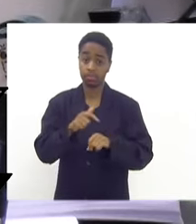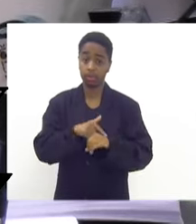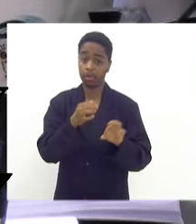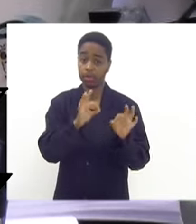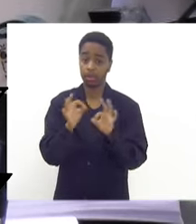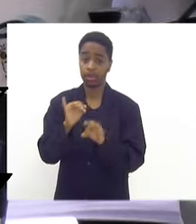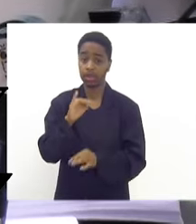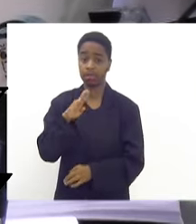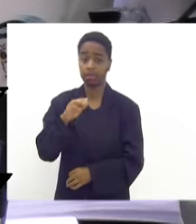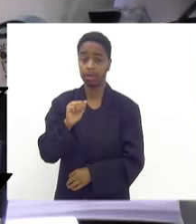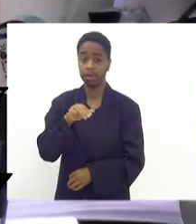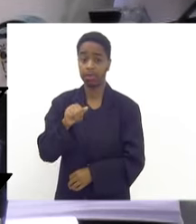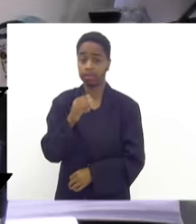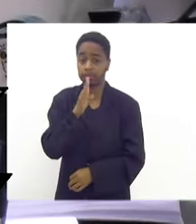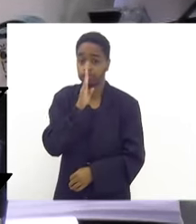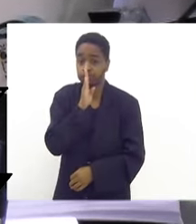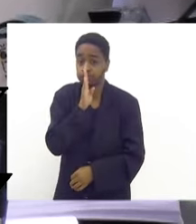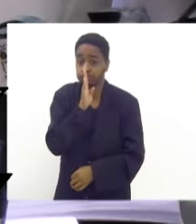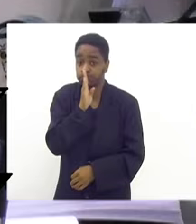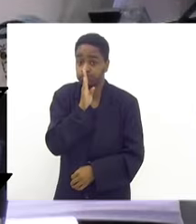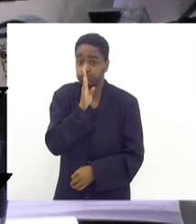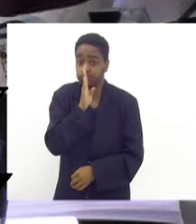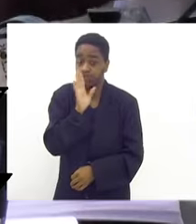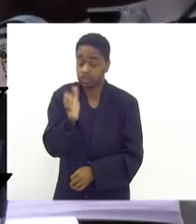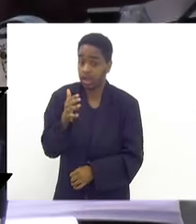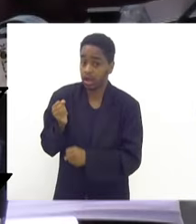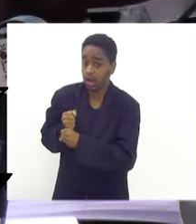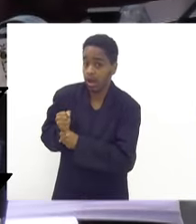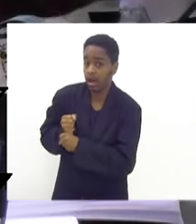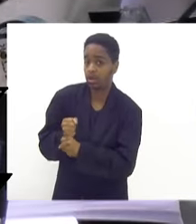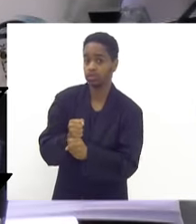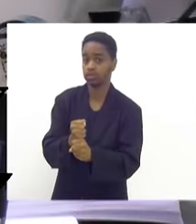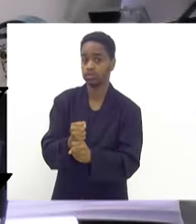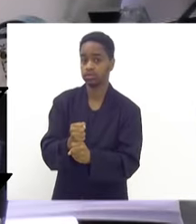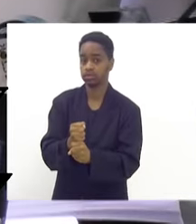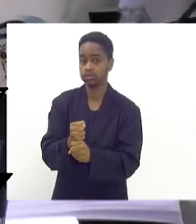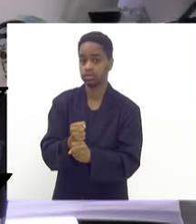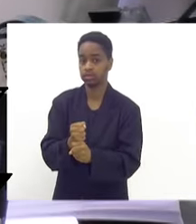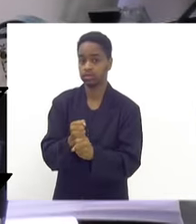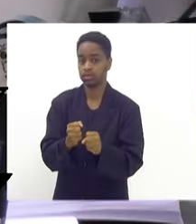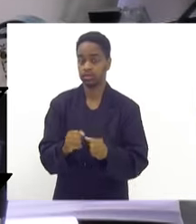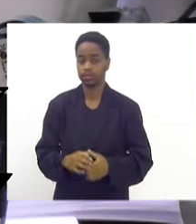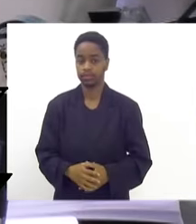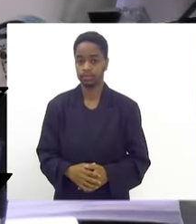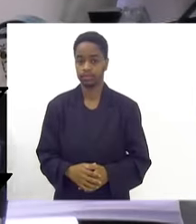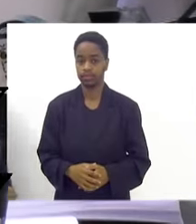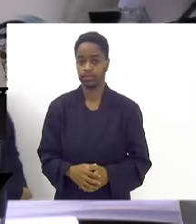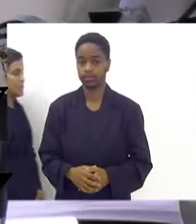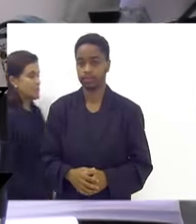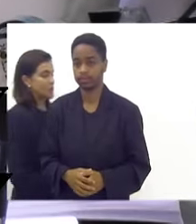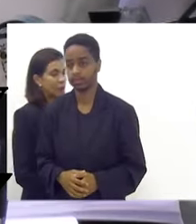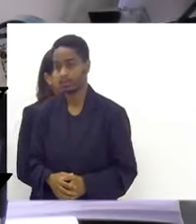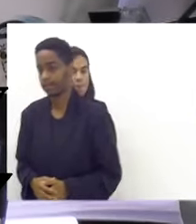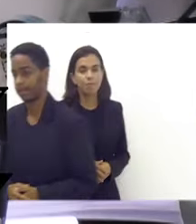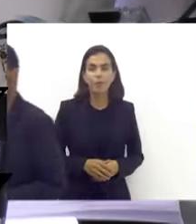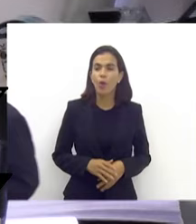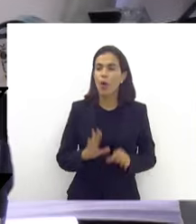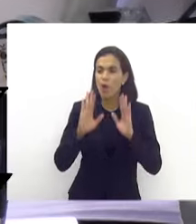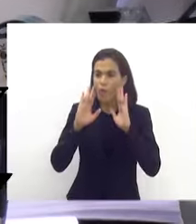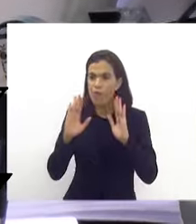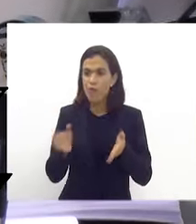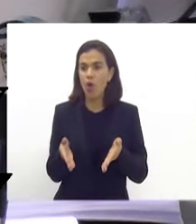posicionou além a essas décadas todas só que através de dessa CP nós colocamos foco nesse